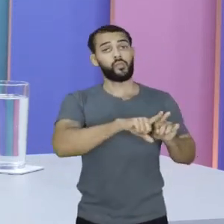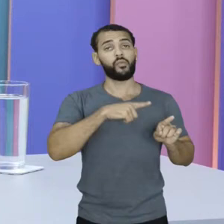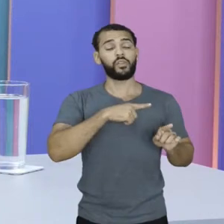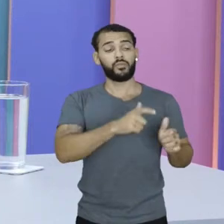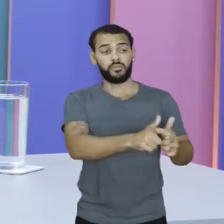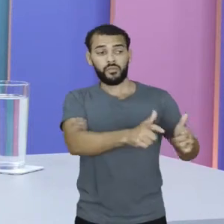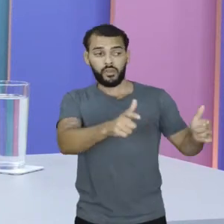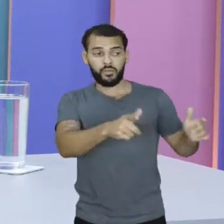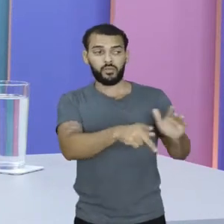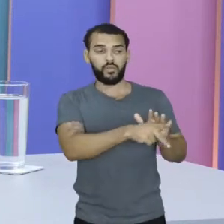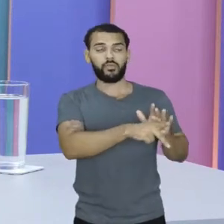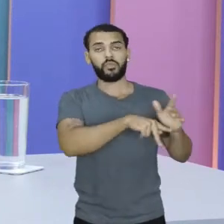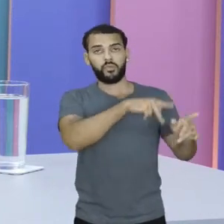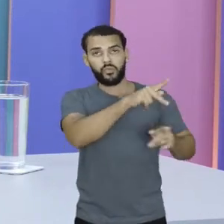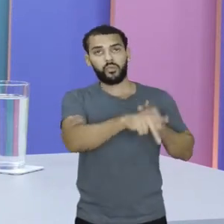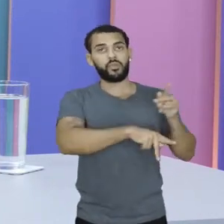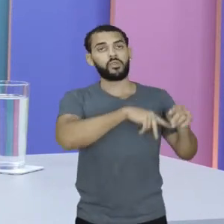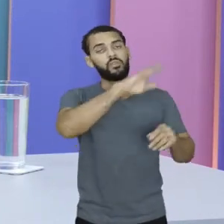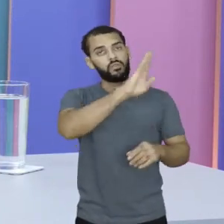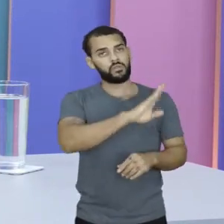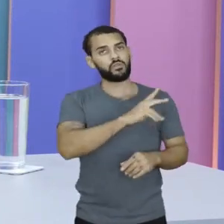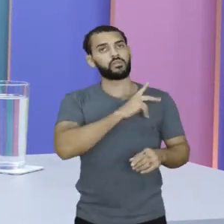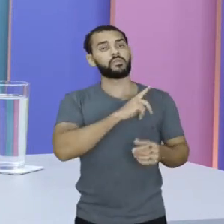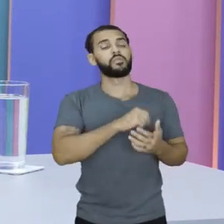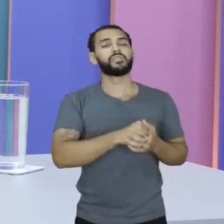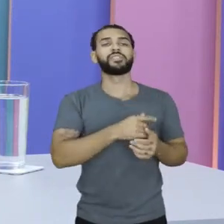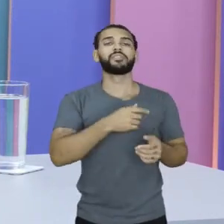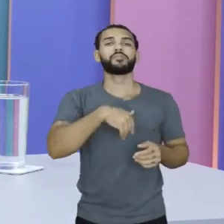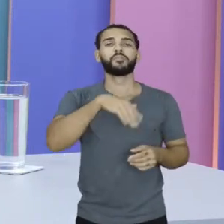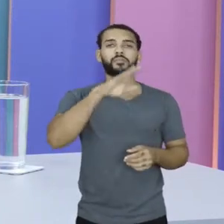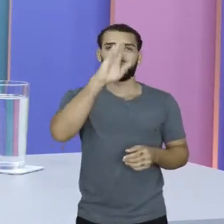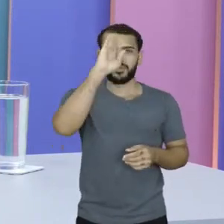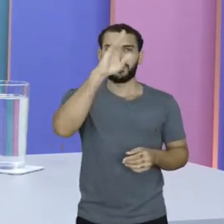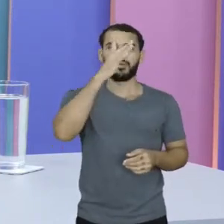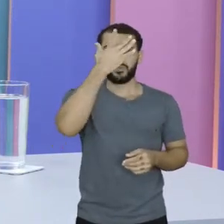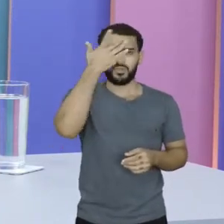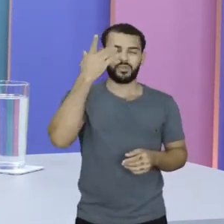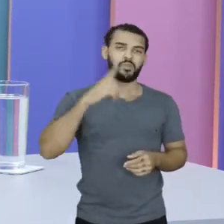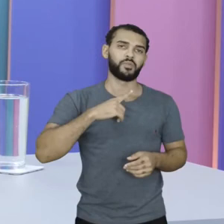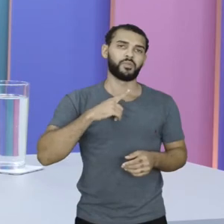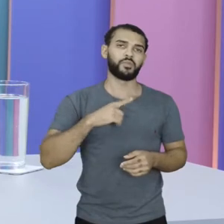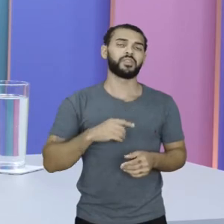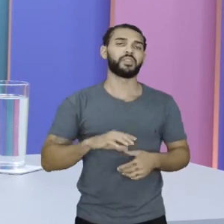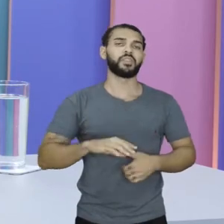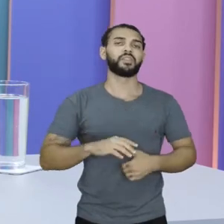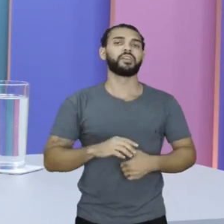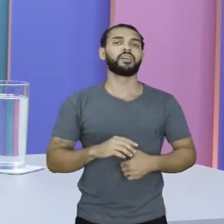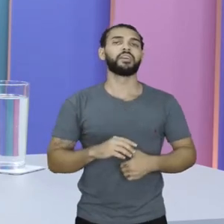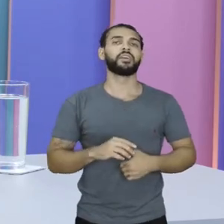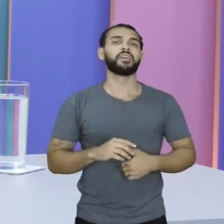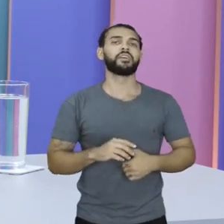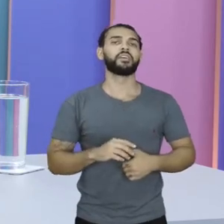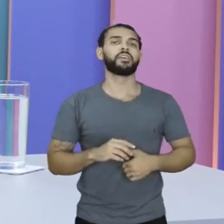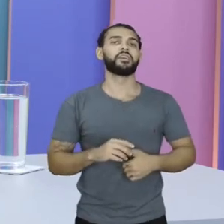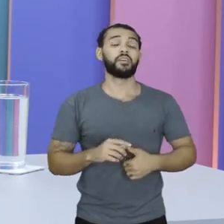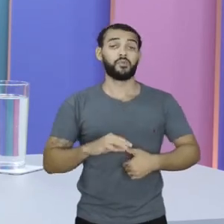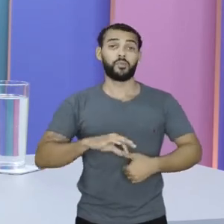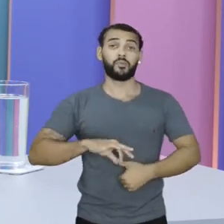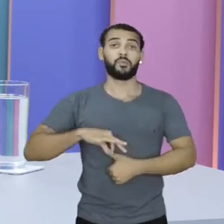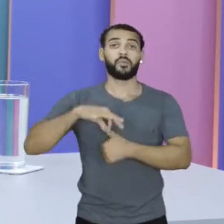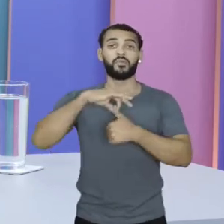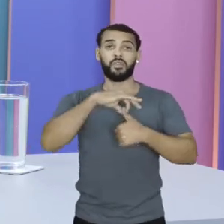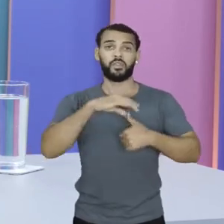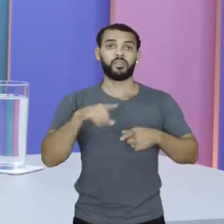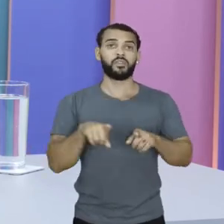se privilegiaram da escravização de seres humanos, ainda está presente essa forma de agir.